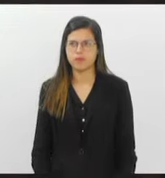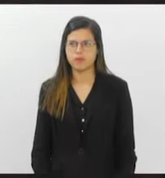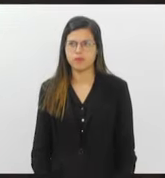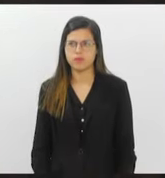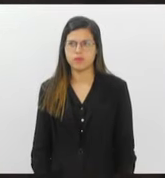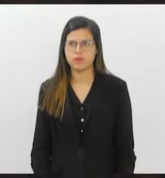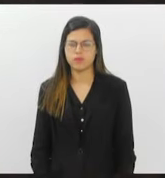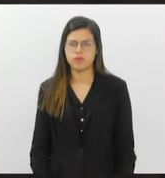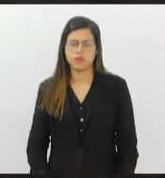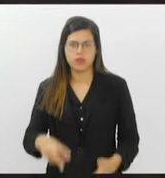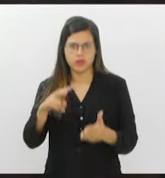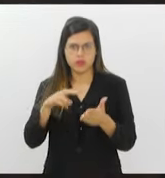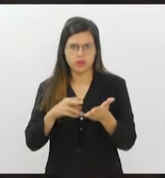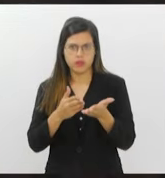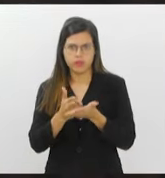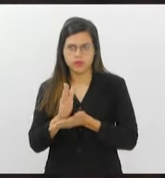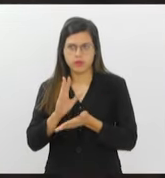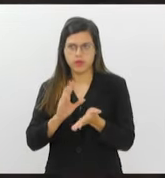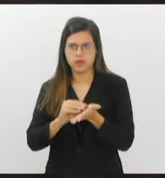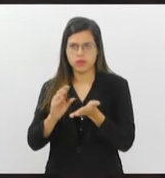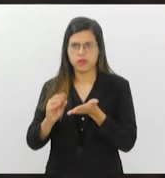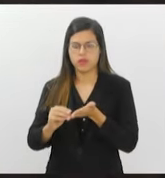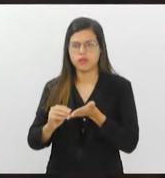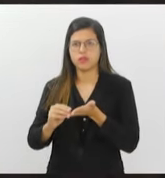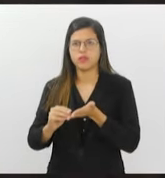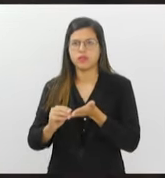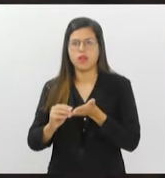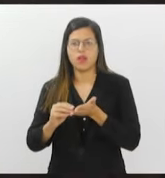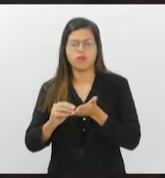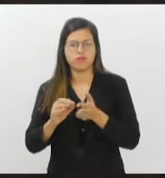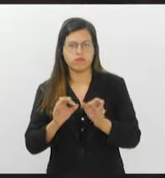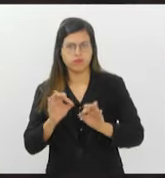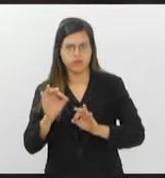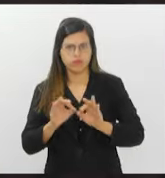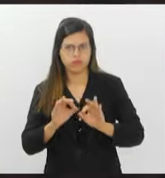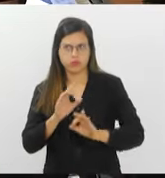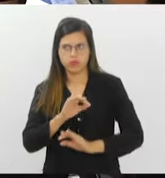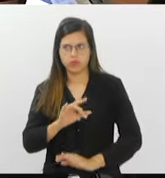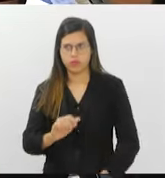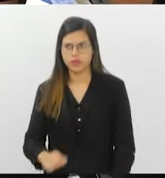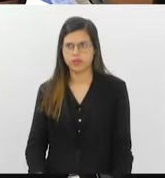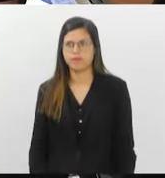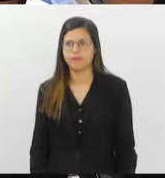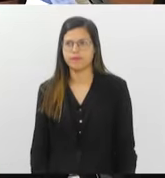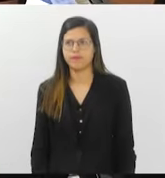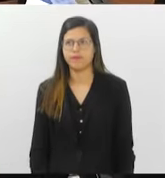Lida e aprovada a ata, passa-se a ordem do dia.